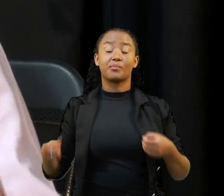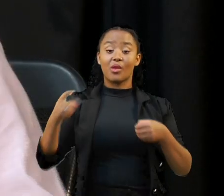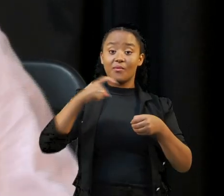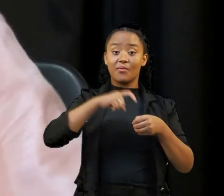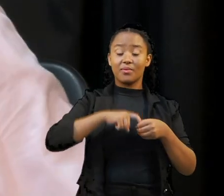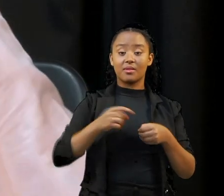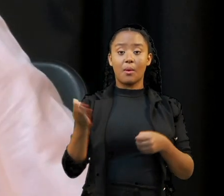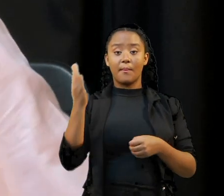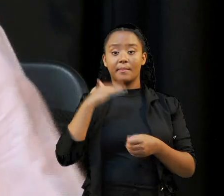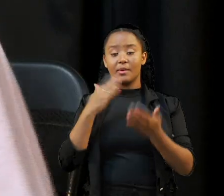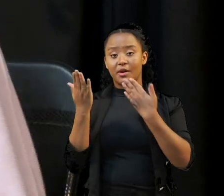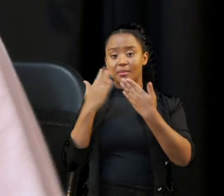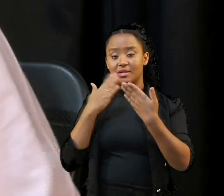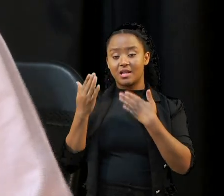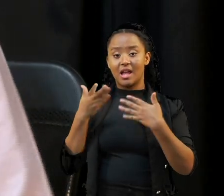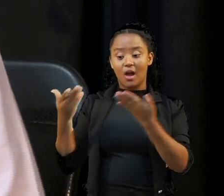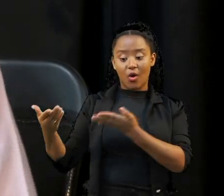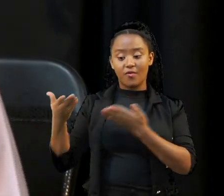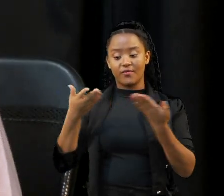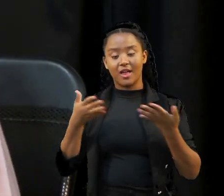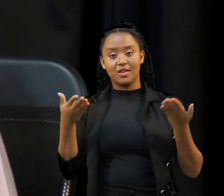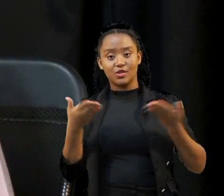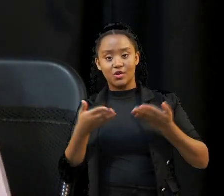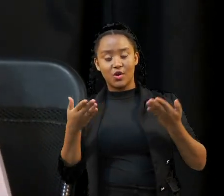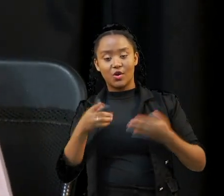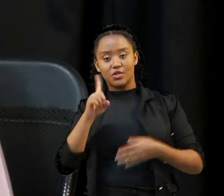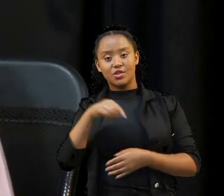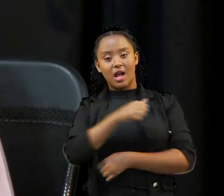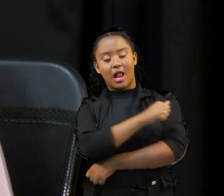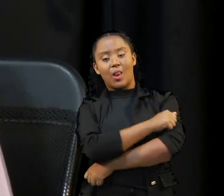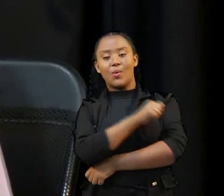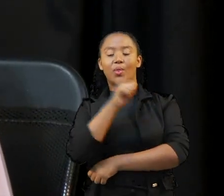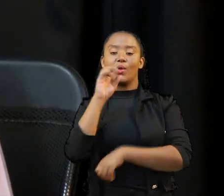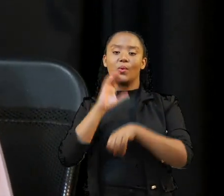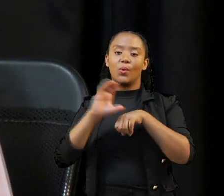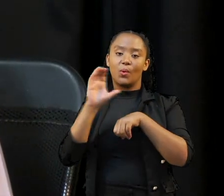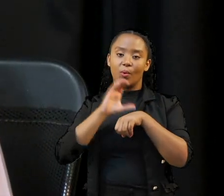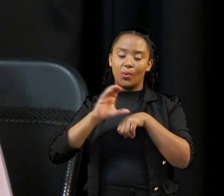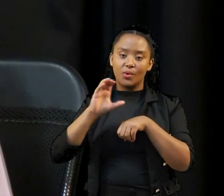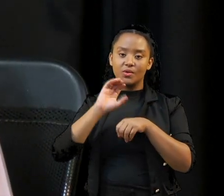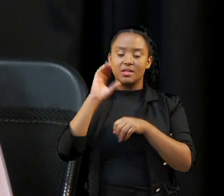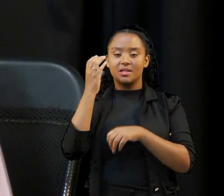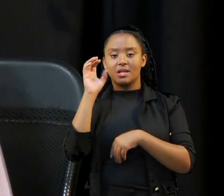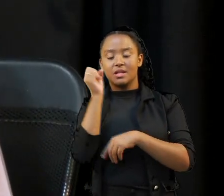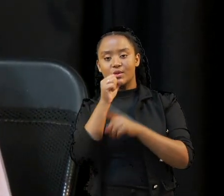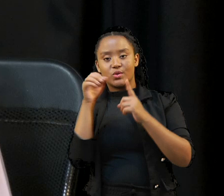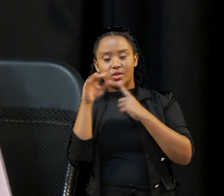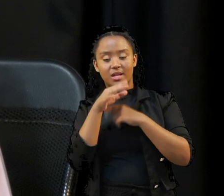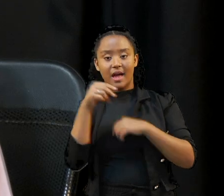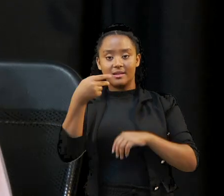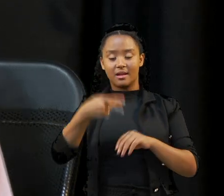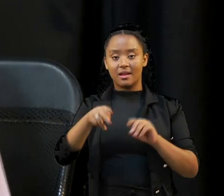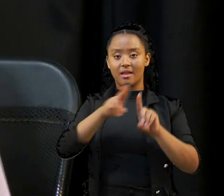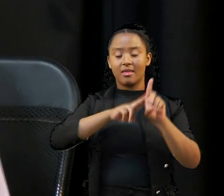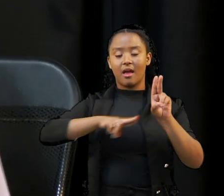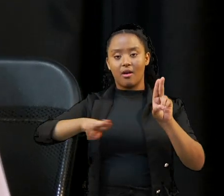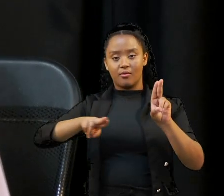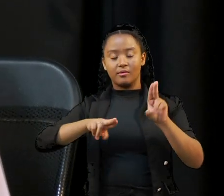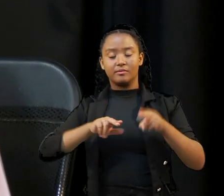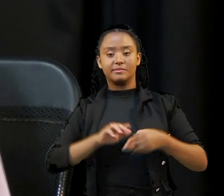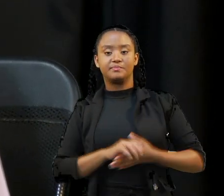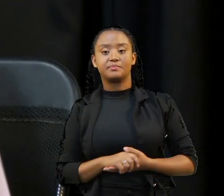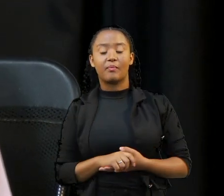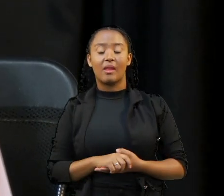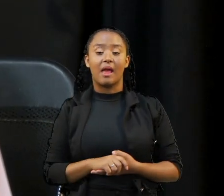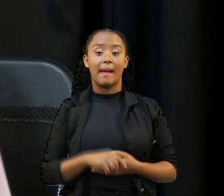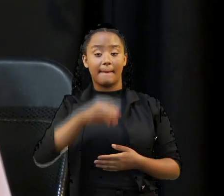com o Bora Prosear. E a nossa convidada de hoje é aluna do curso de Ciências Sociais da Universidade Federal de